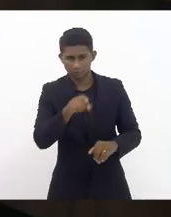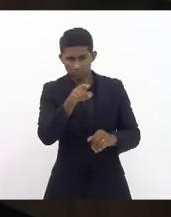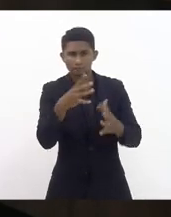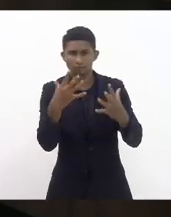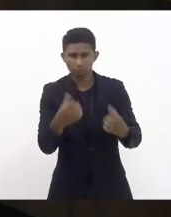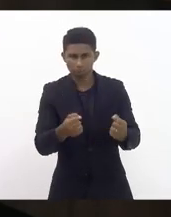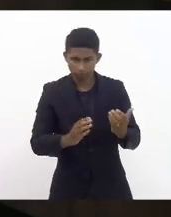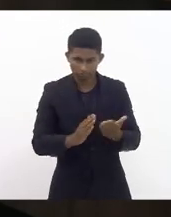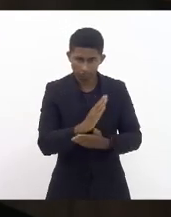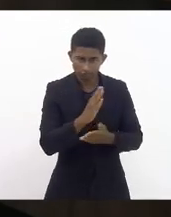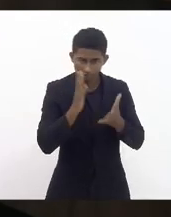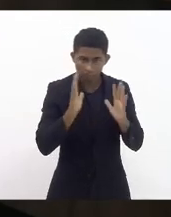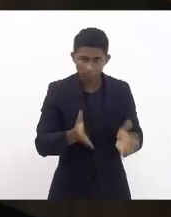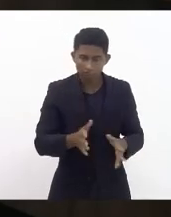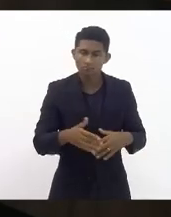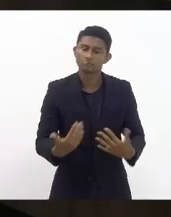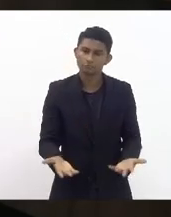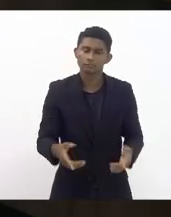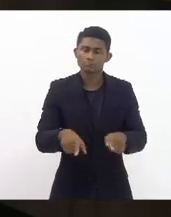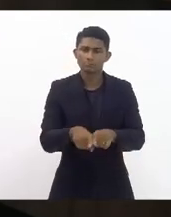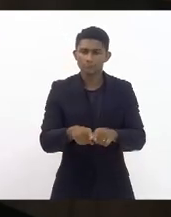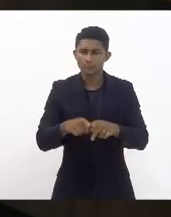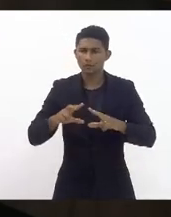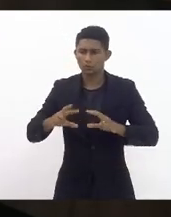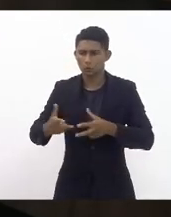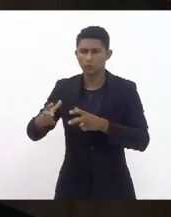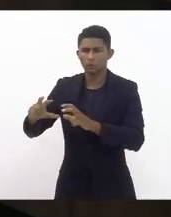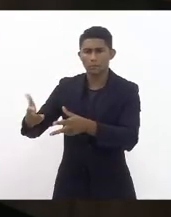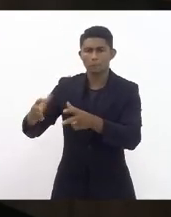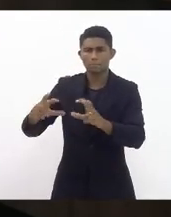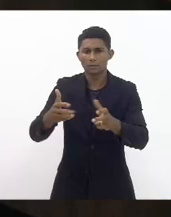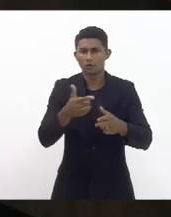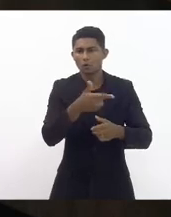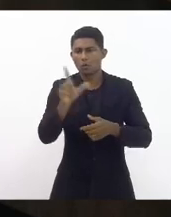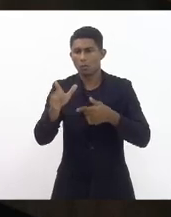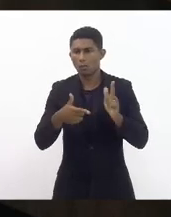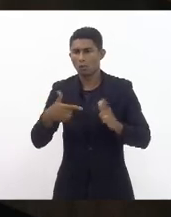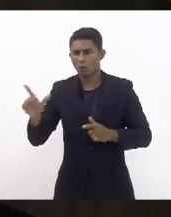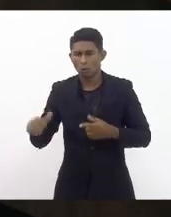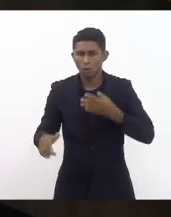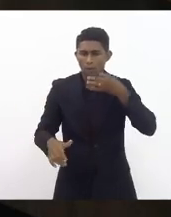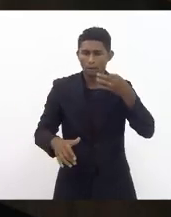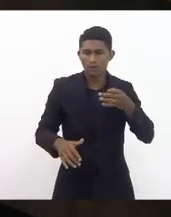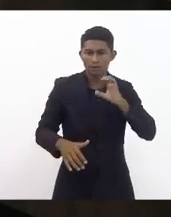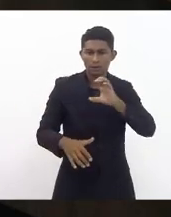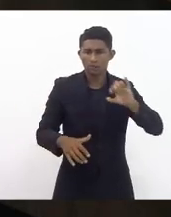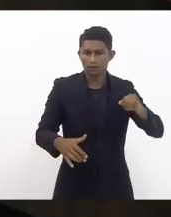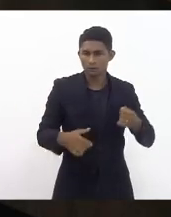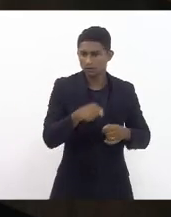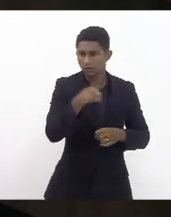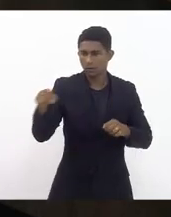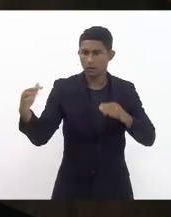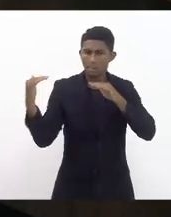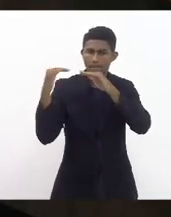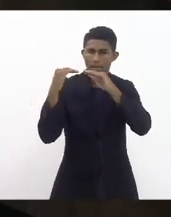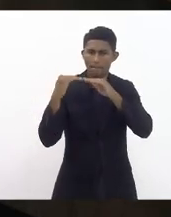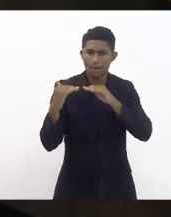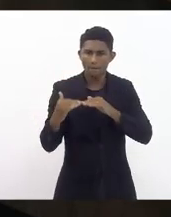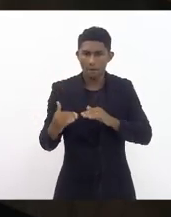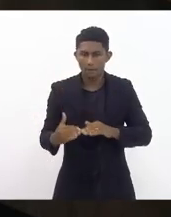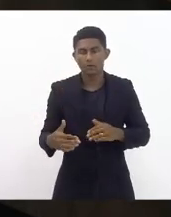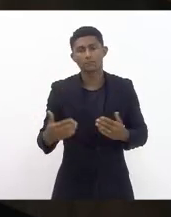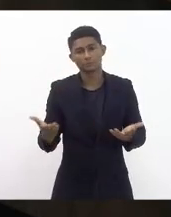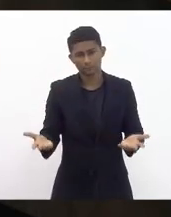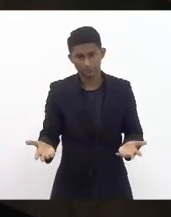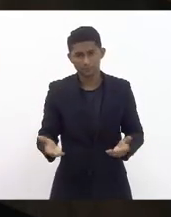redação e as outras comissões acompanharam o parecer da CCJ. Assim posto, senhor